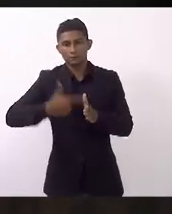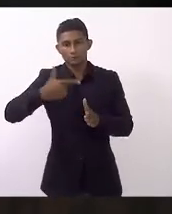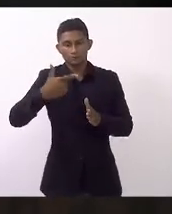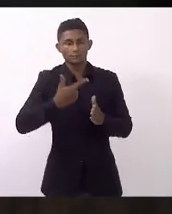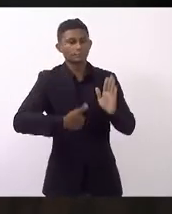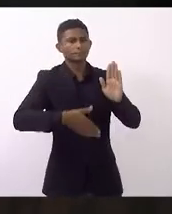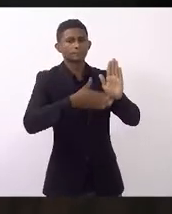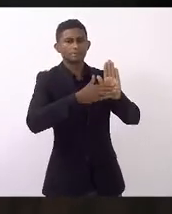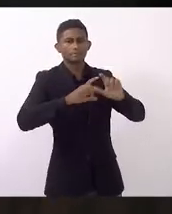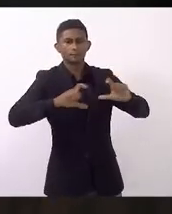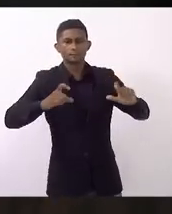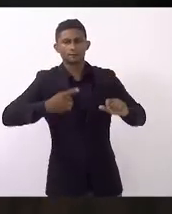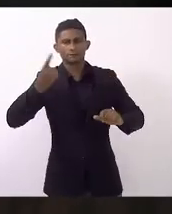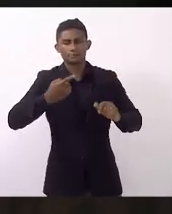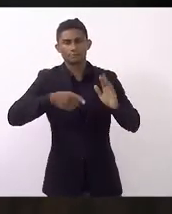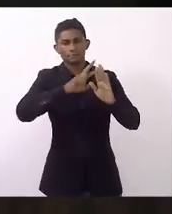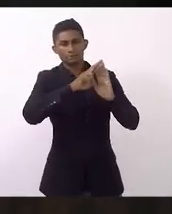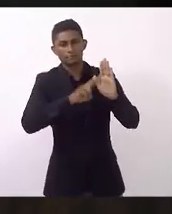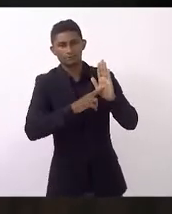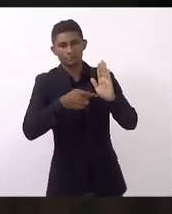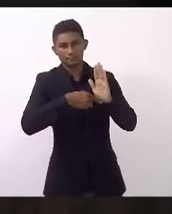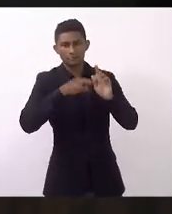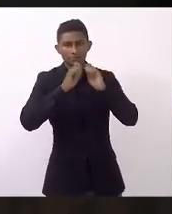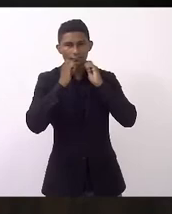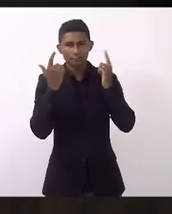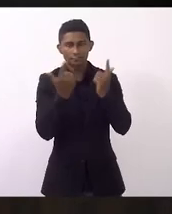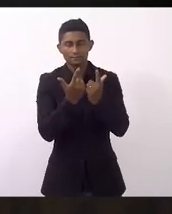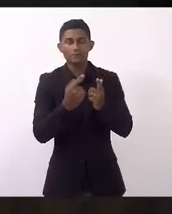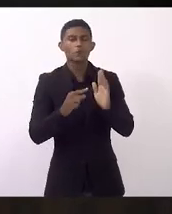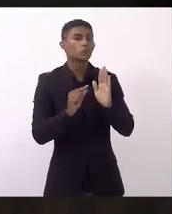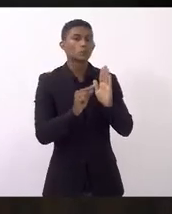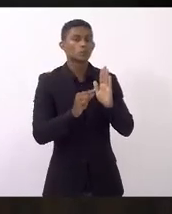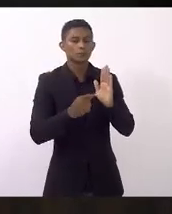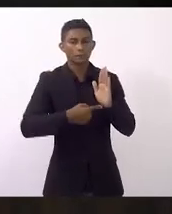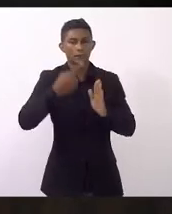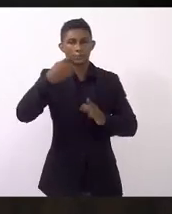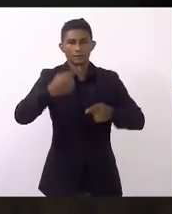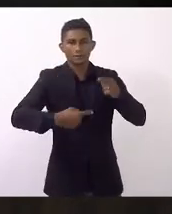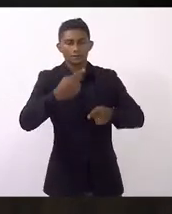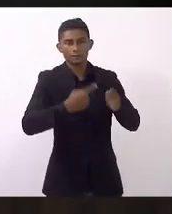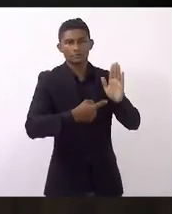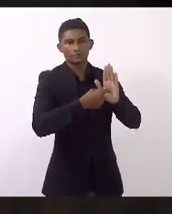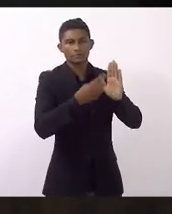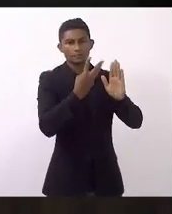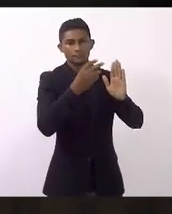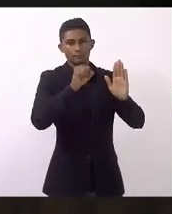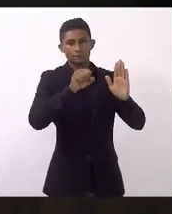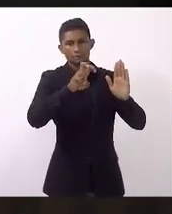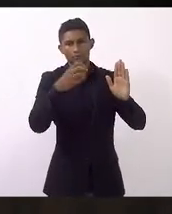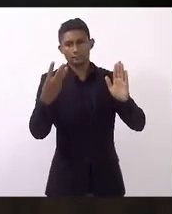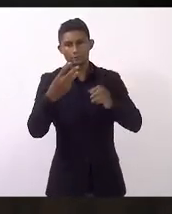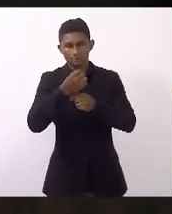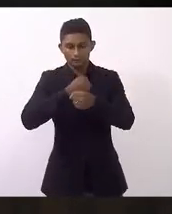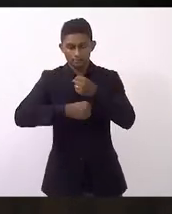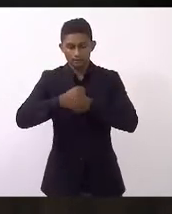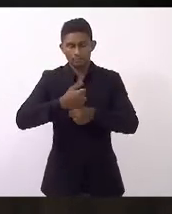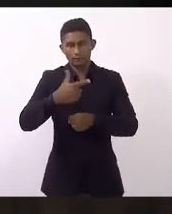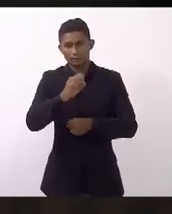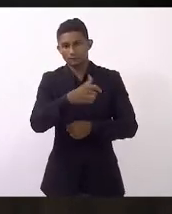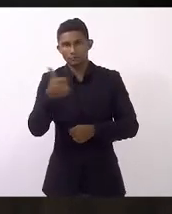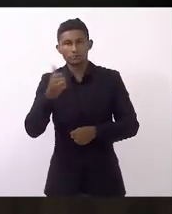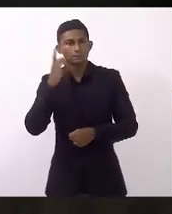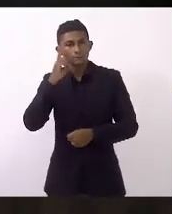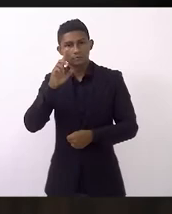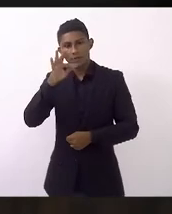acordo com o parágrafo 1º do artigo 47 do Regimento Interno em Tramitação Ordinária, primeira discussão, projeto de lei 3853, de 21, de autoria do deputado Felipe